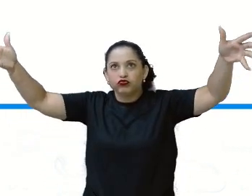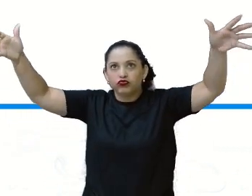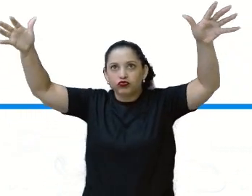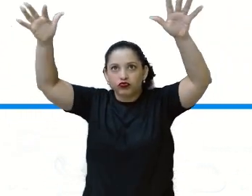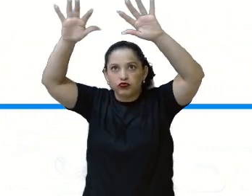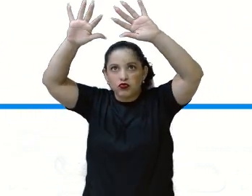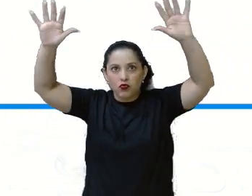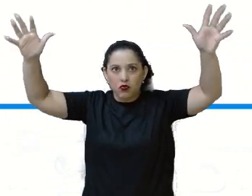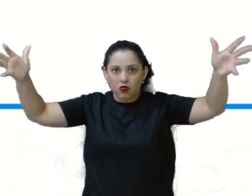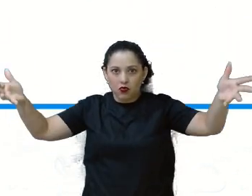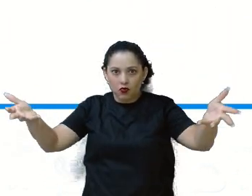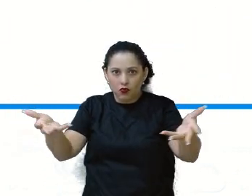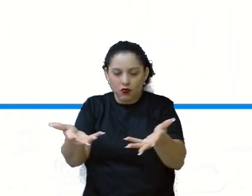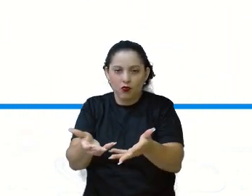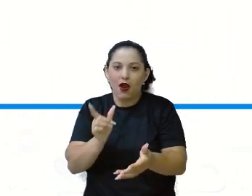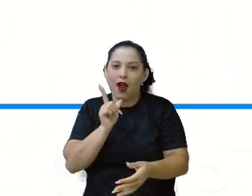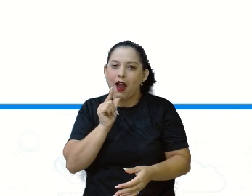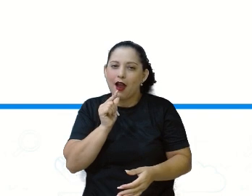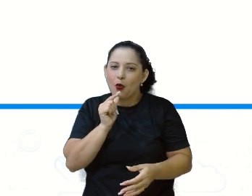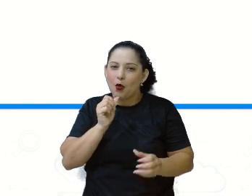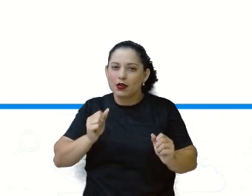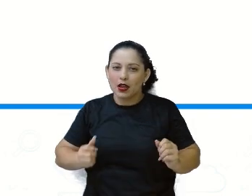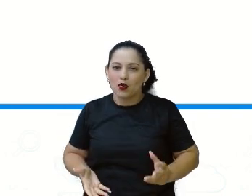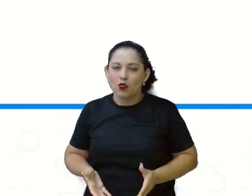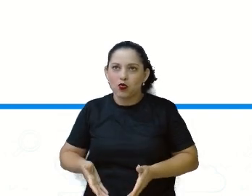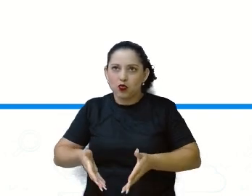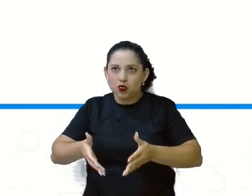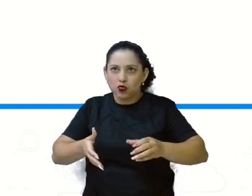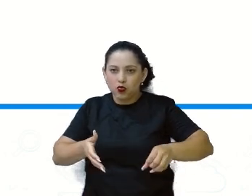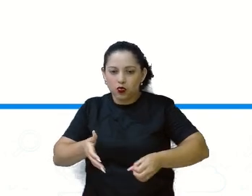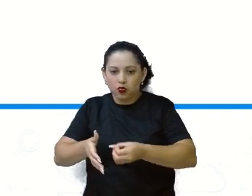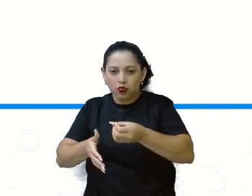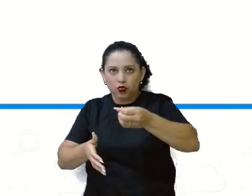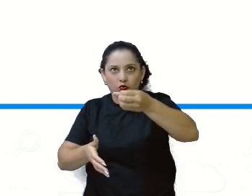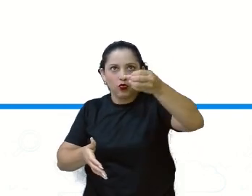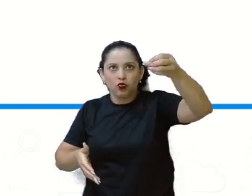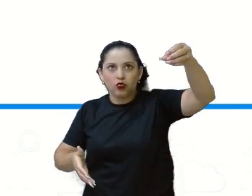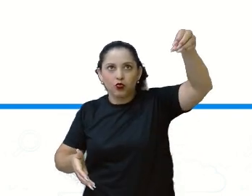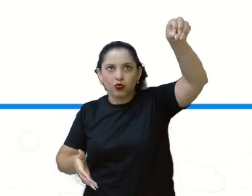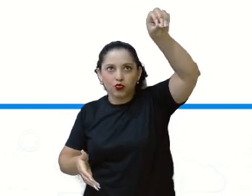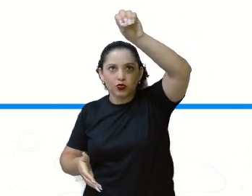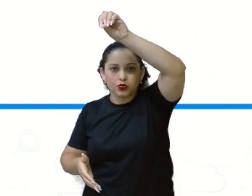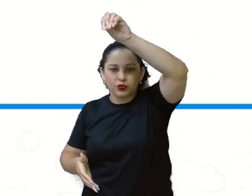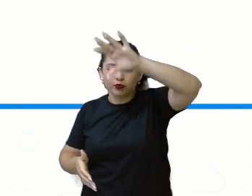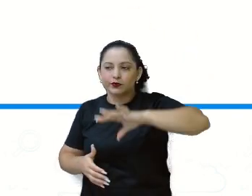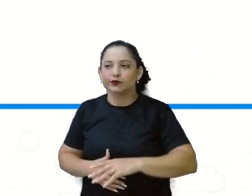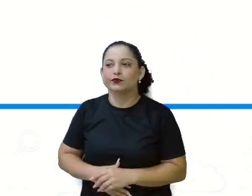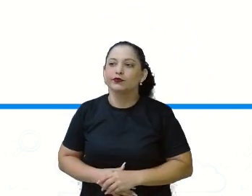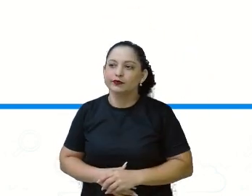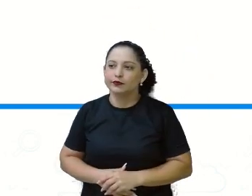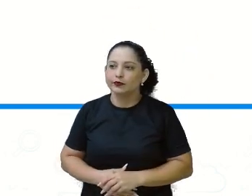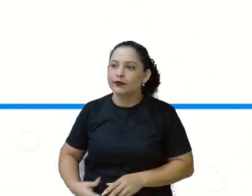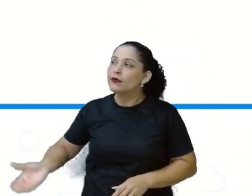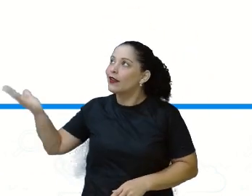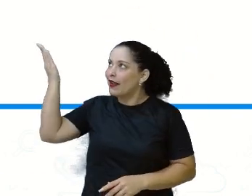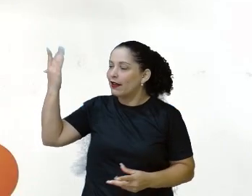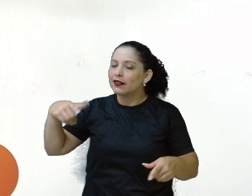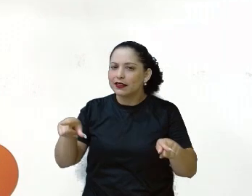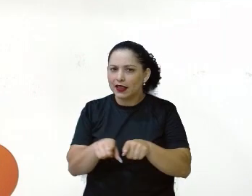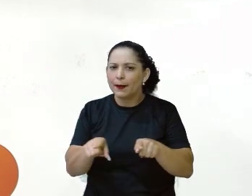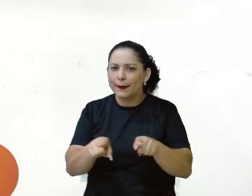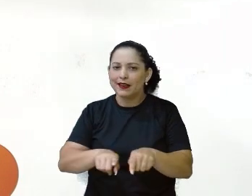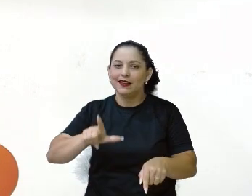d'água disponíveis, né, pelas distribuidoras de água dos estados, né? Medido em litro